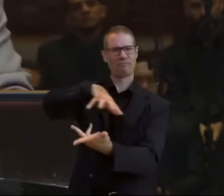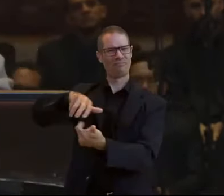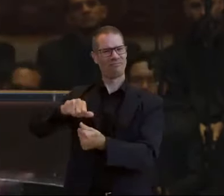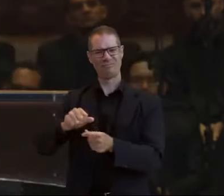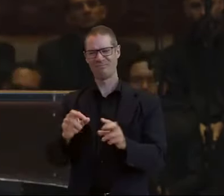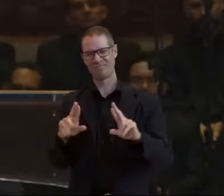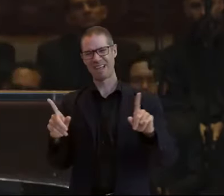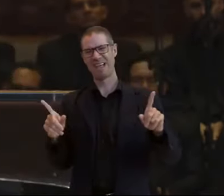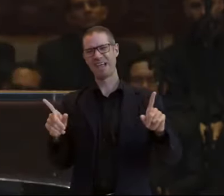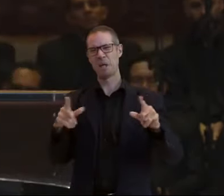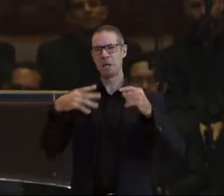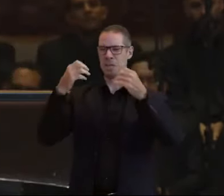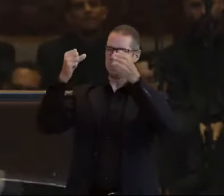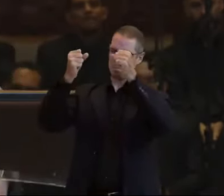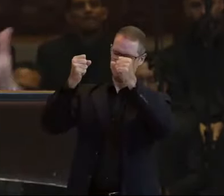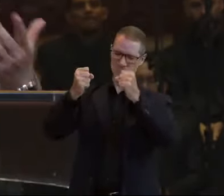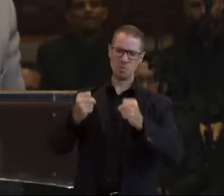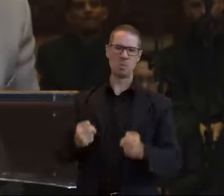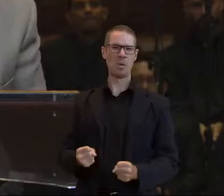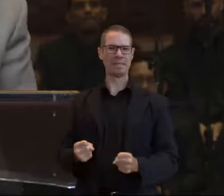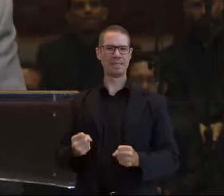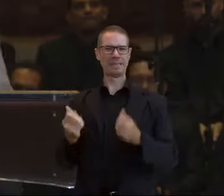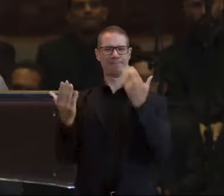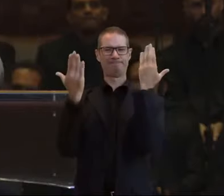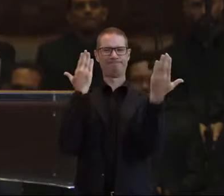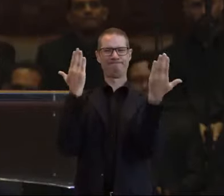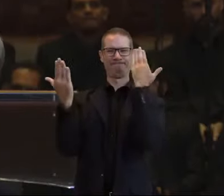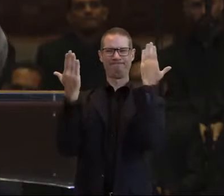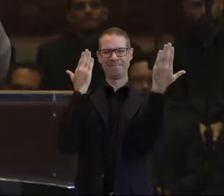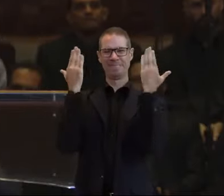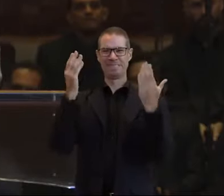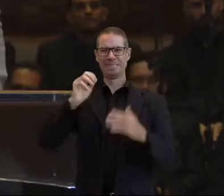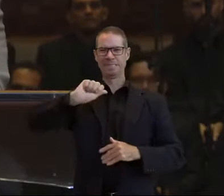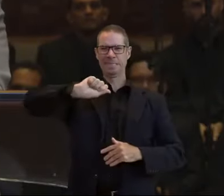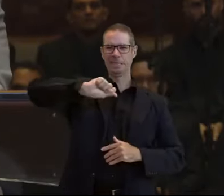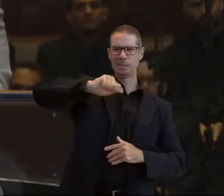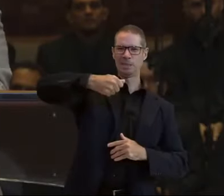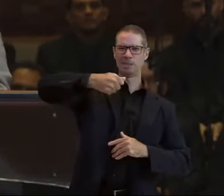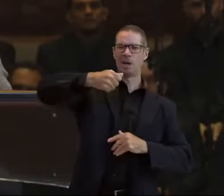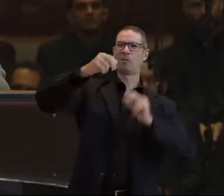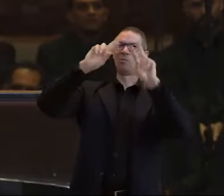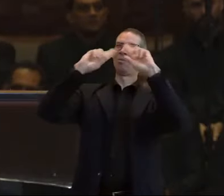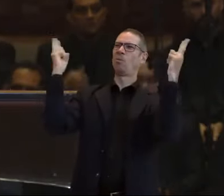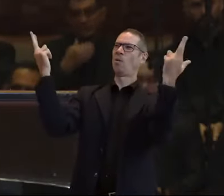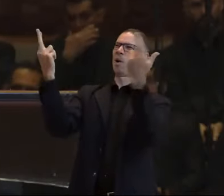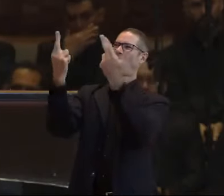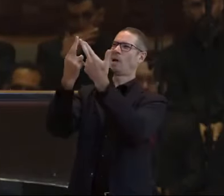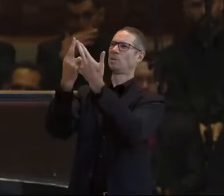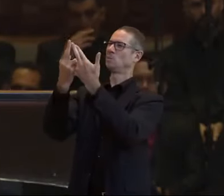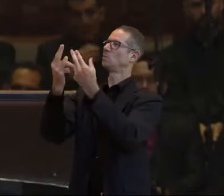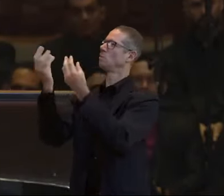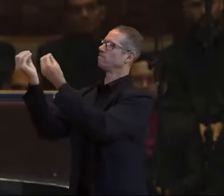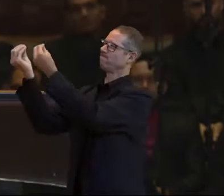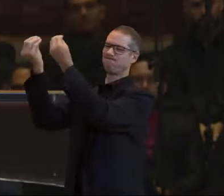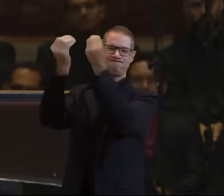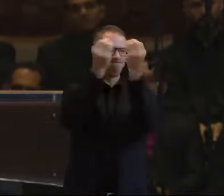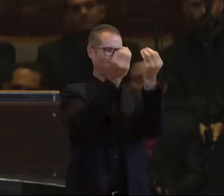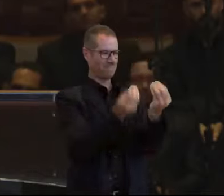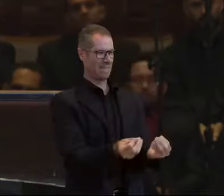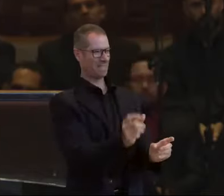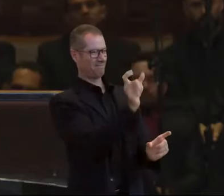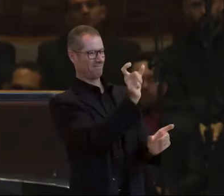aí esse poder ilustra as chaves do reino que são dadas aos que